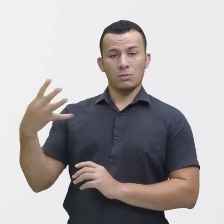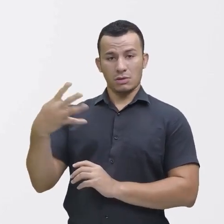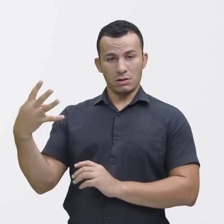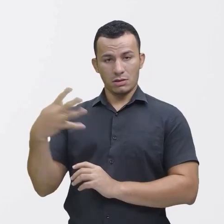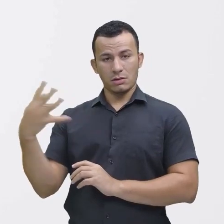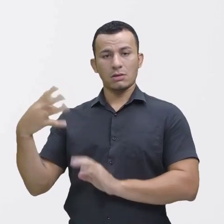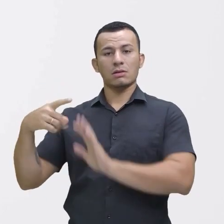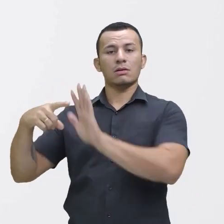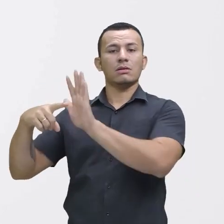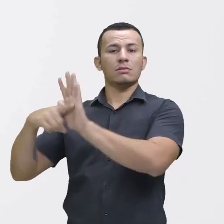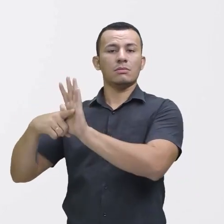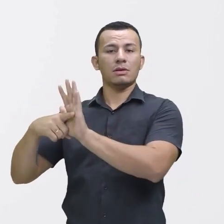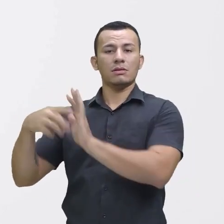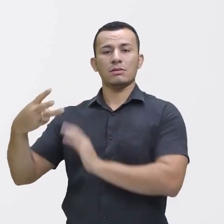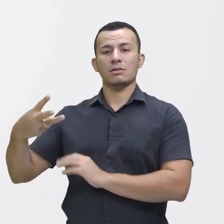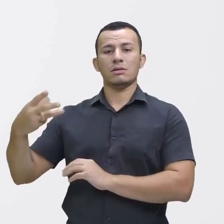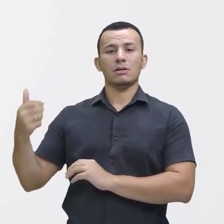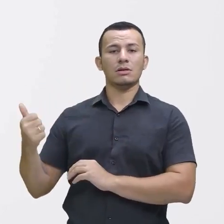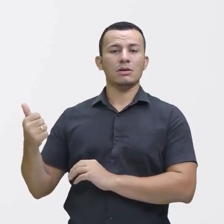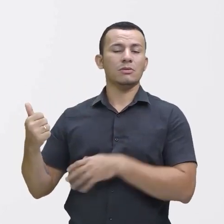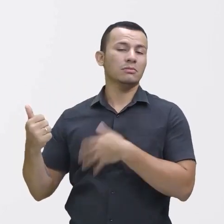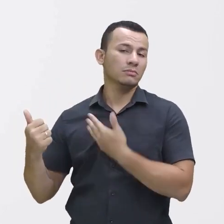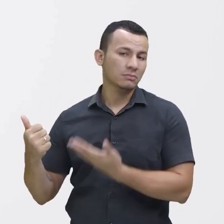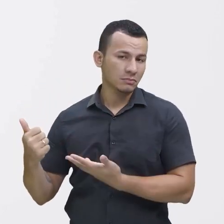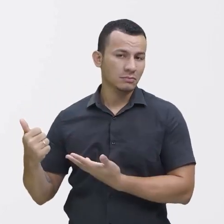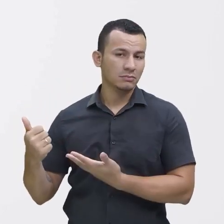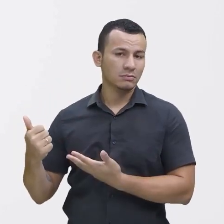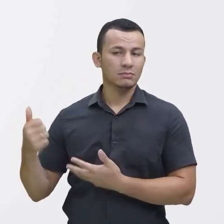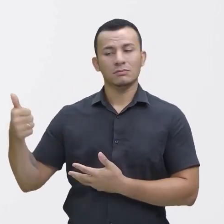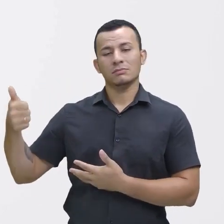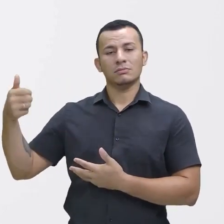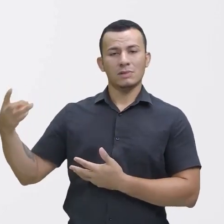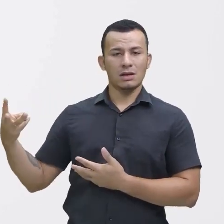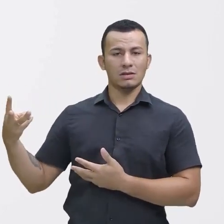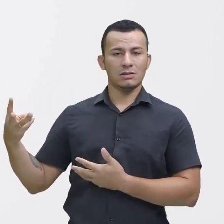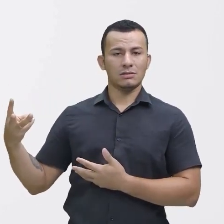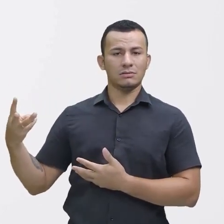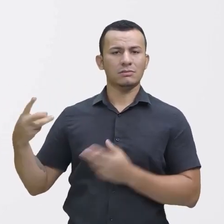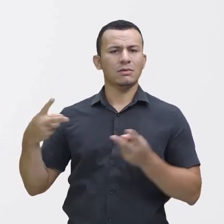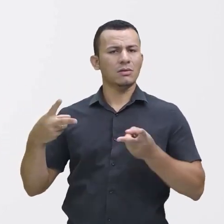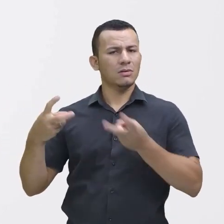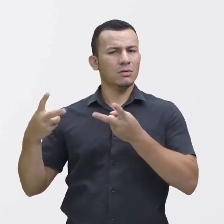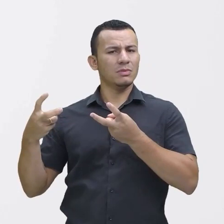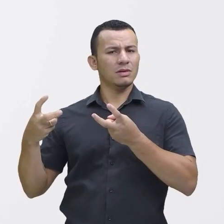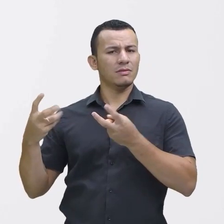44 menos 31 é igual a 13.